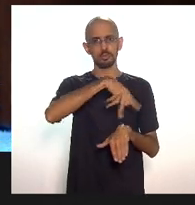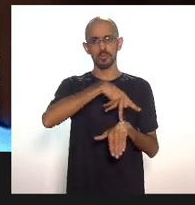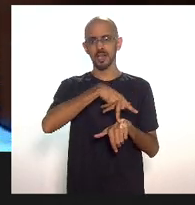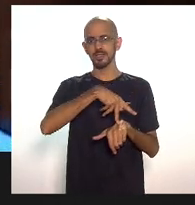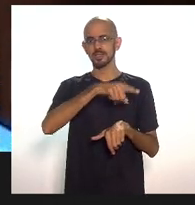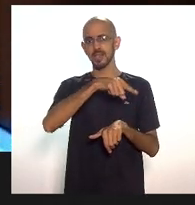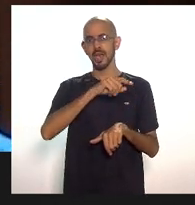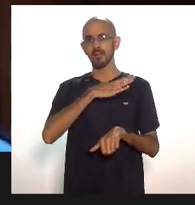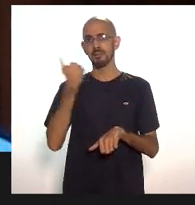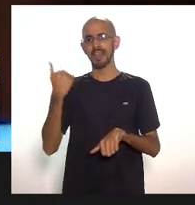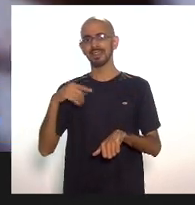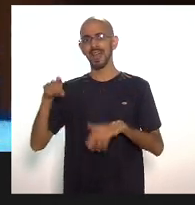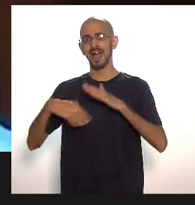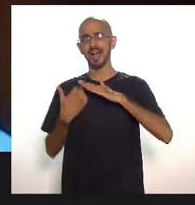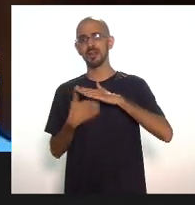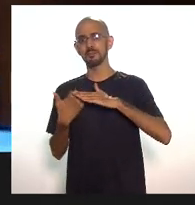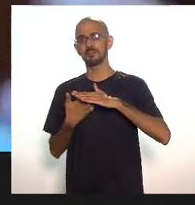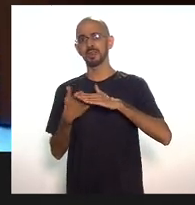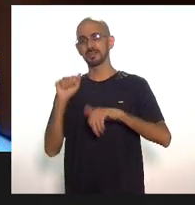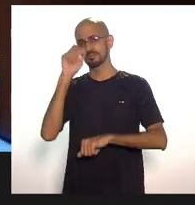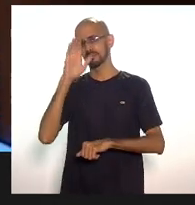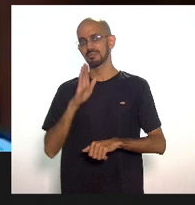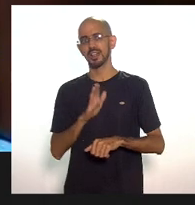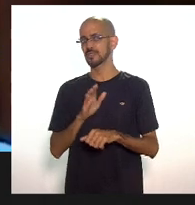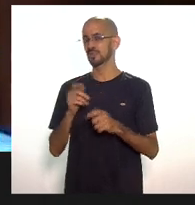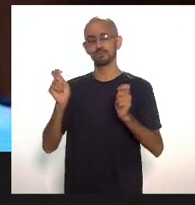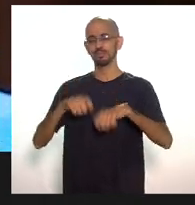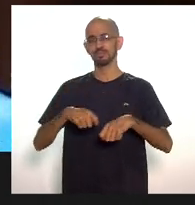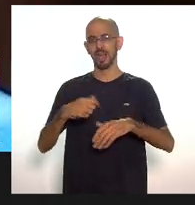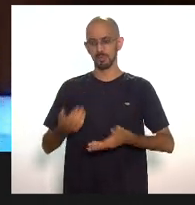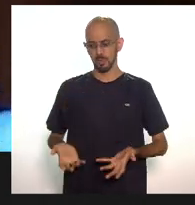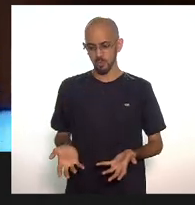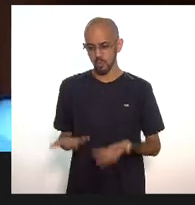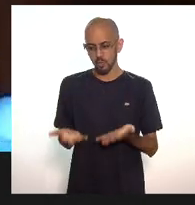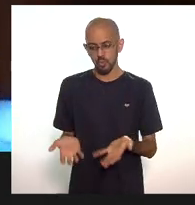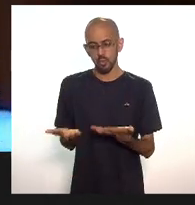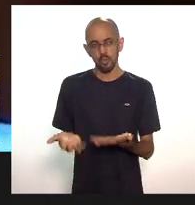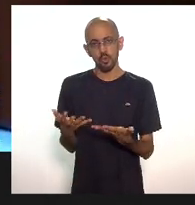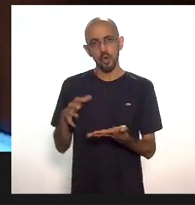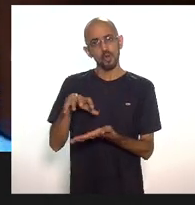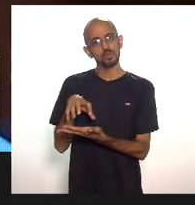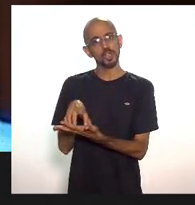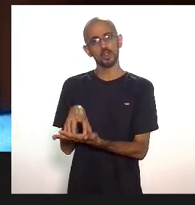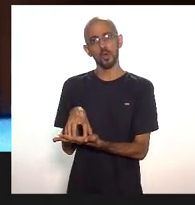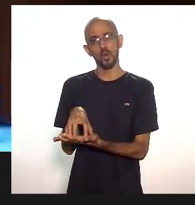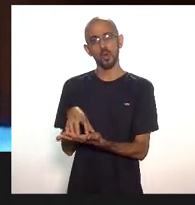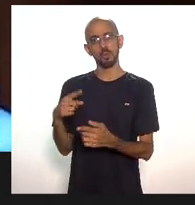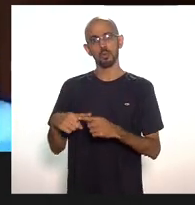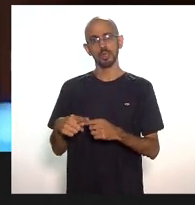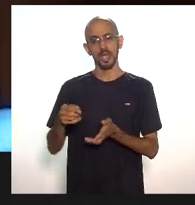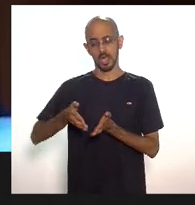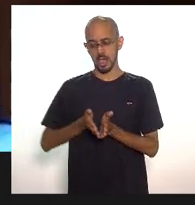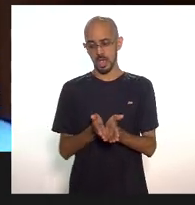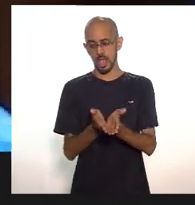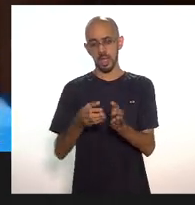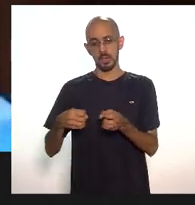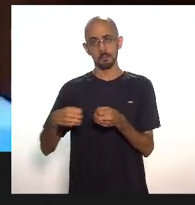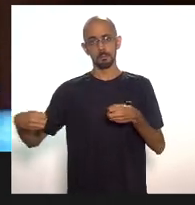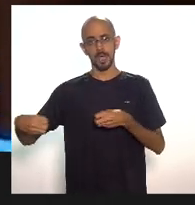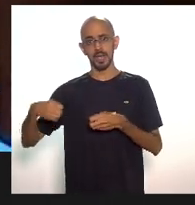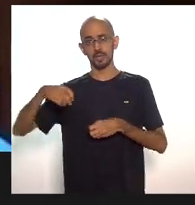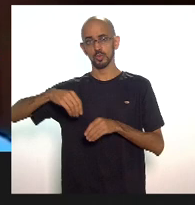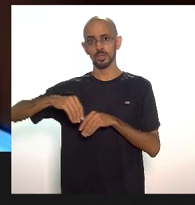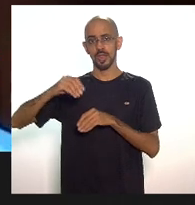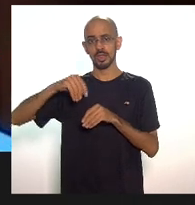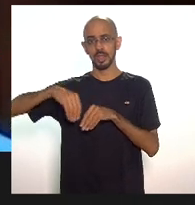ferir de morte a possibilidade de recuperar, né, em parte esse setor, porque a navegação de cabotagem é um cliente potencial pelos navios